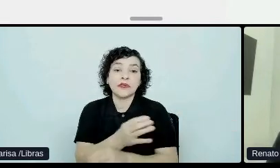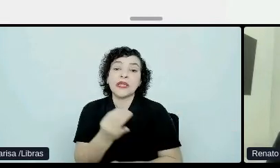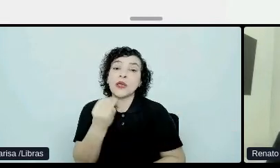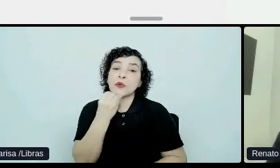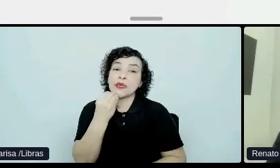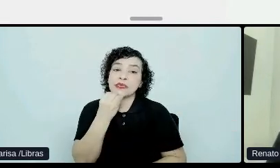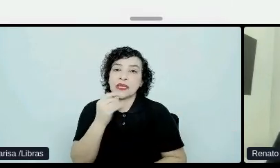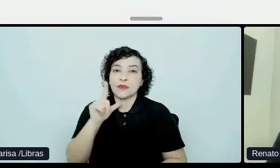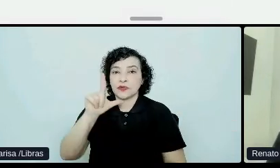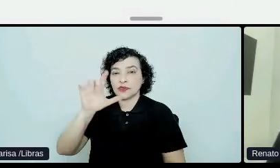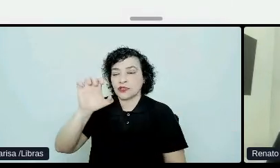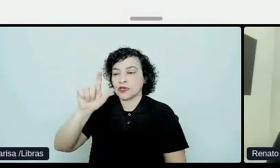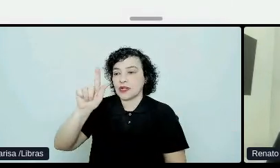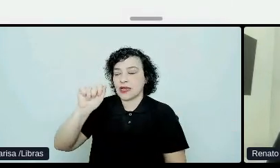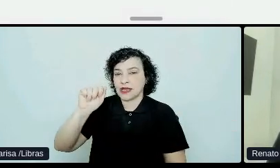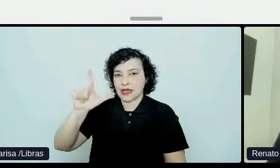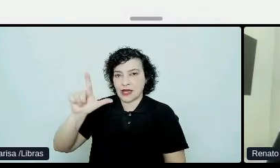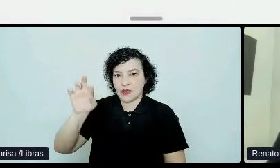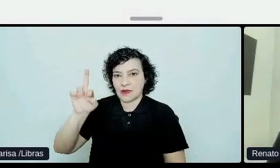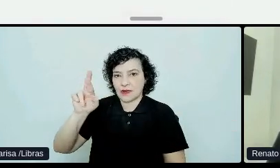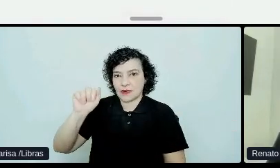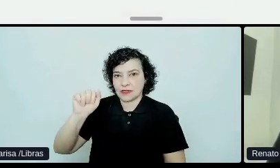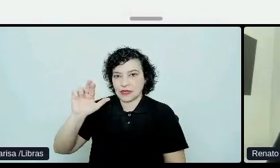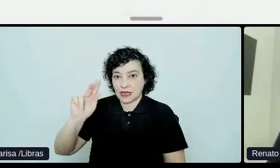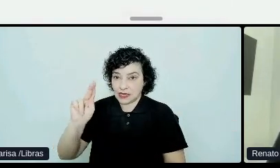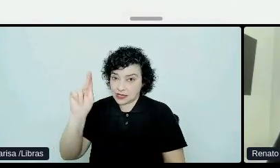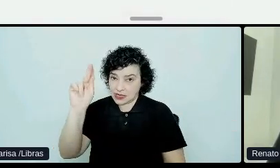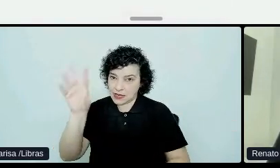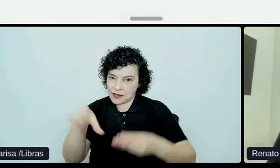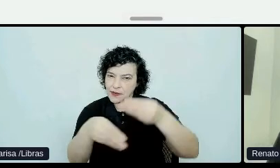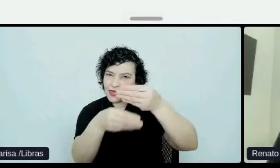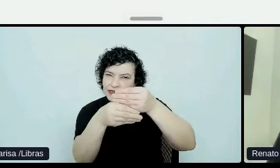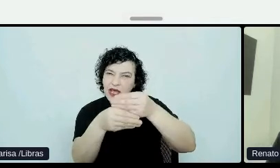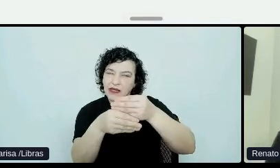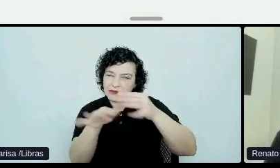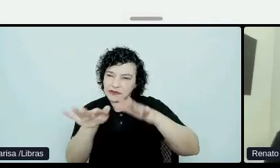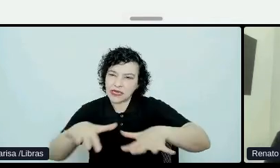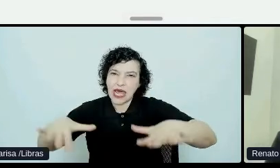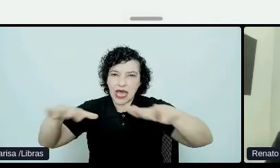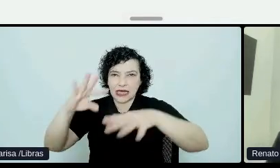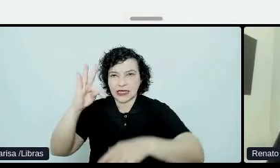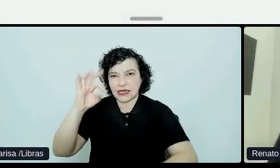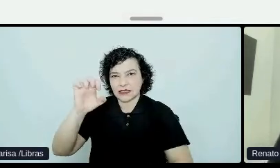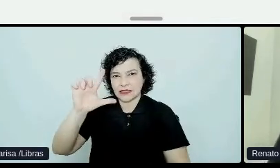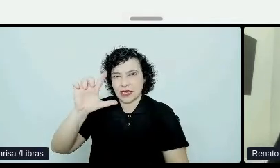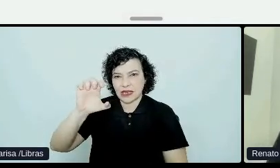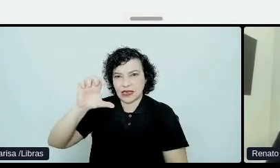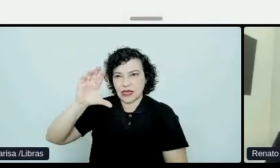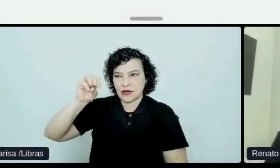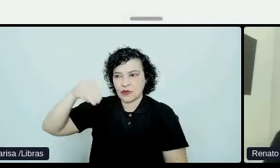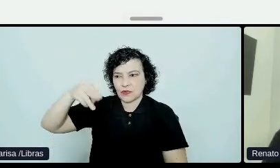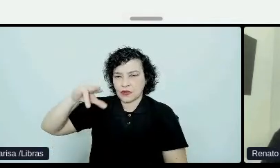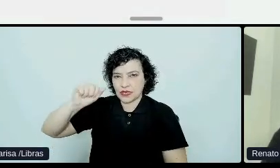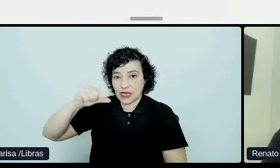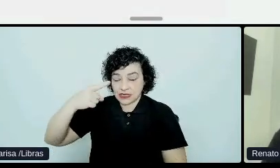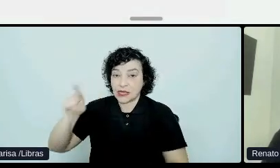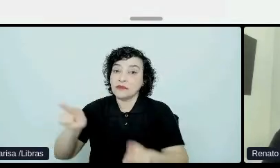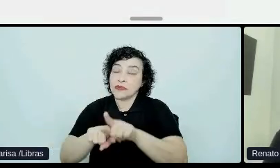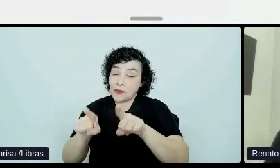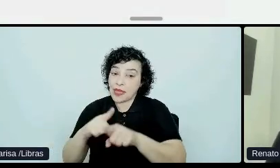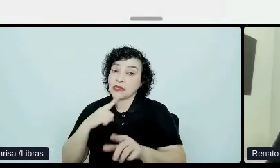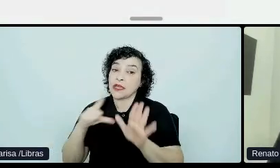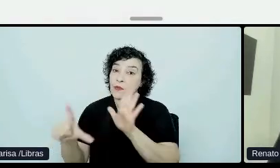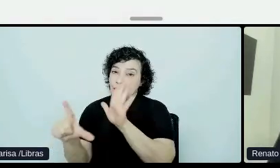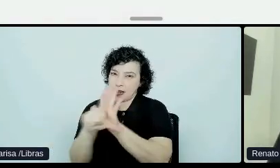Legal Track implementado ali como se fosse para telecomunicações, né? Tem um item, né, da legislação local que quando